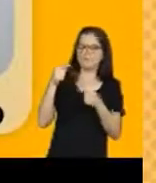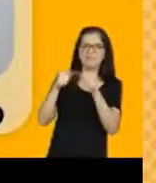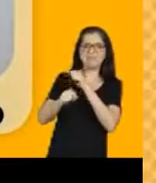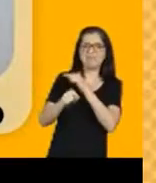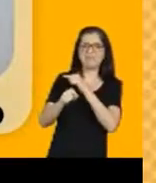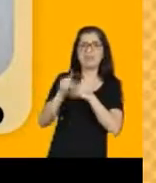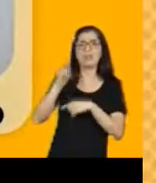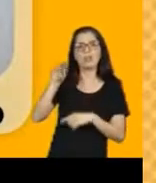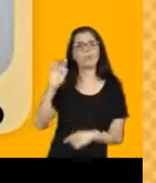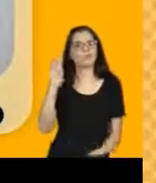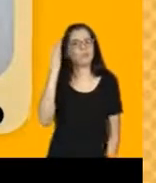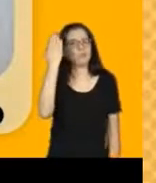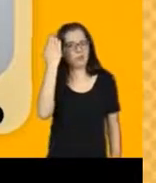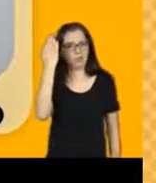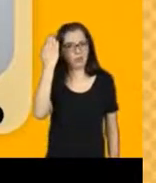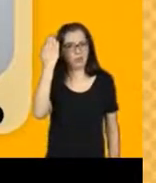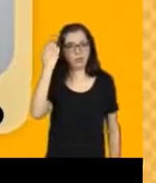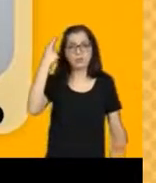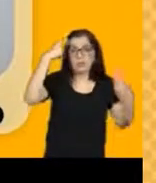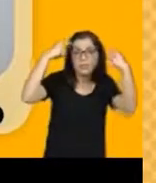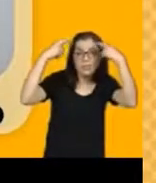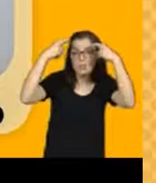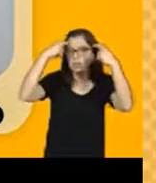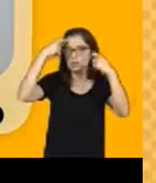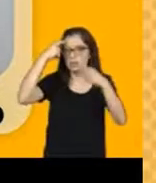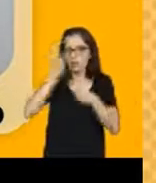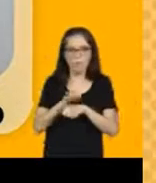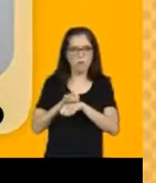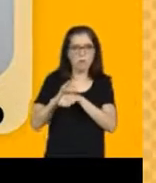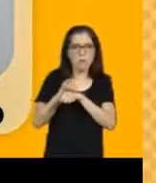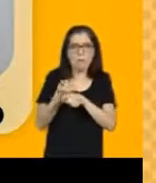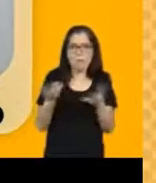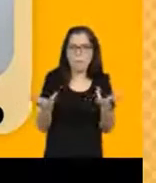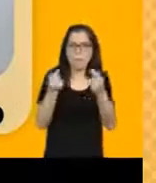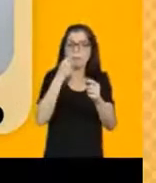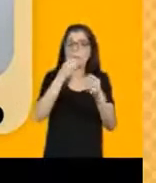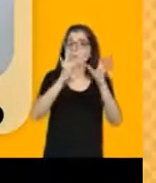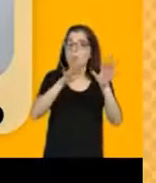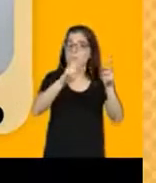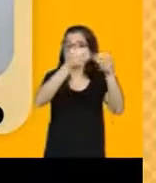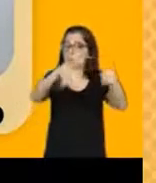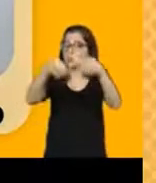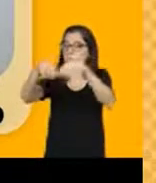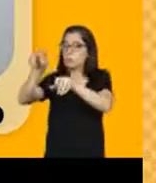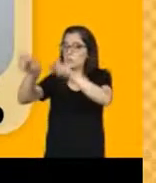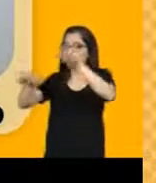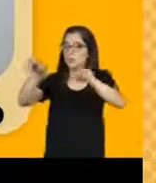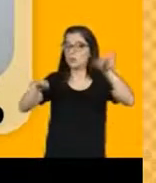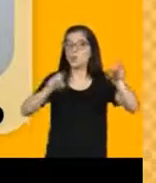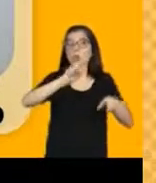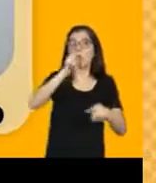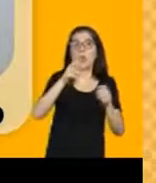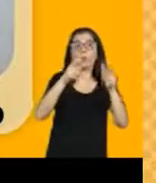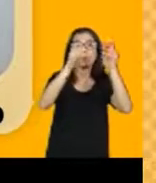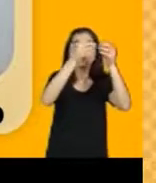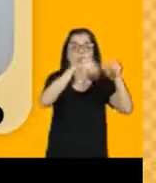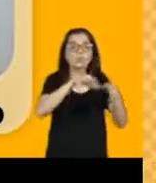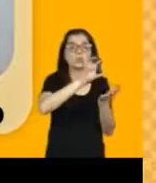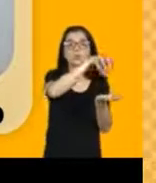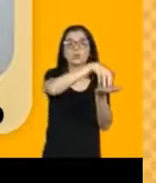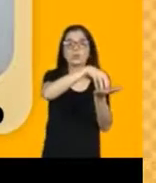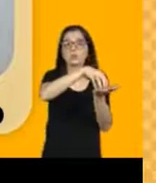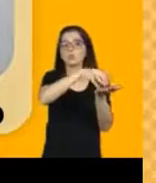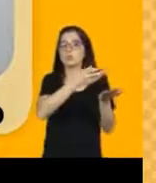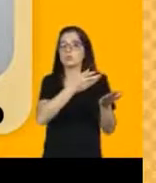conteúdo 100% falso, ele é fabricado para enganar e para causar danos, então ele é feito com